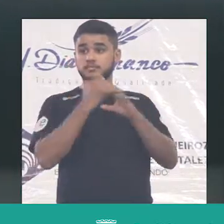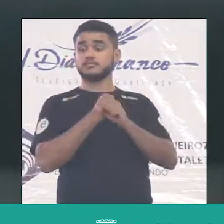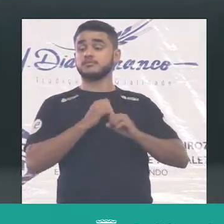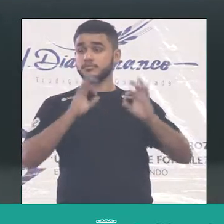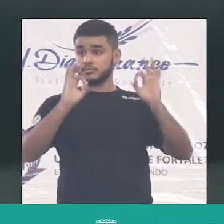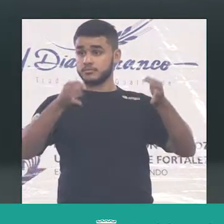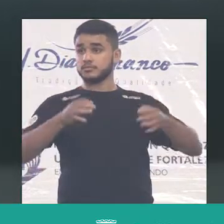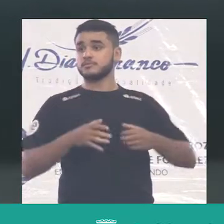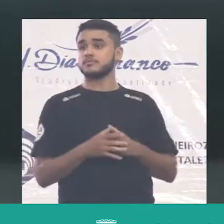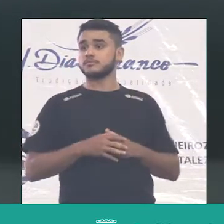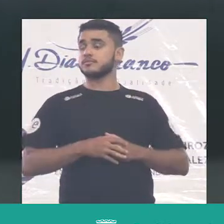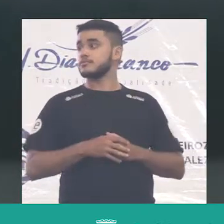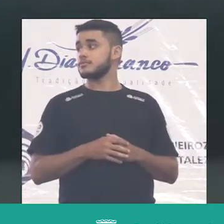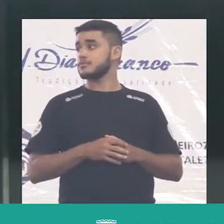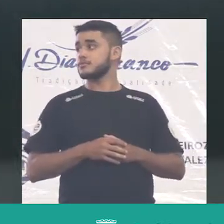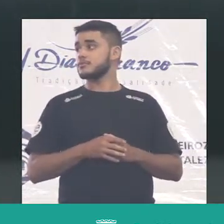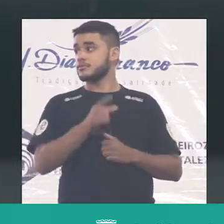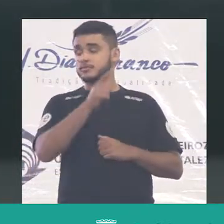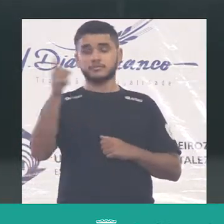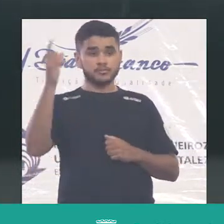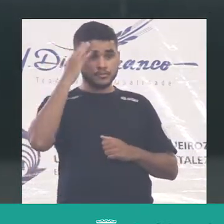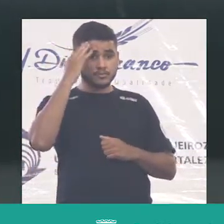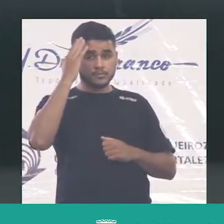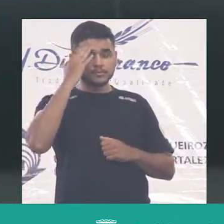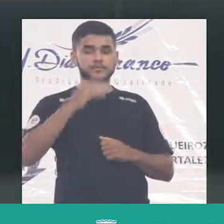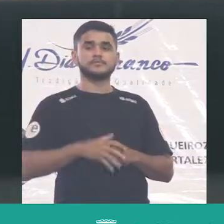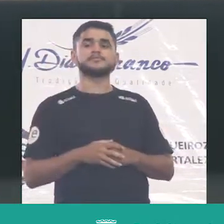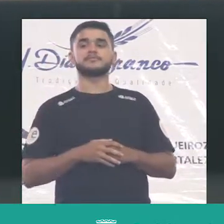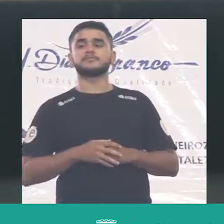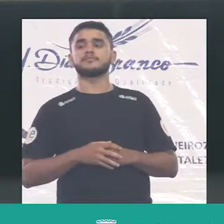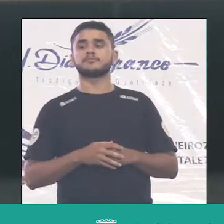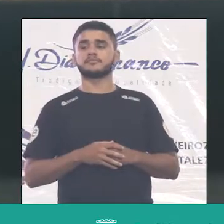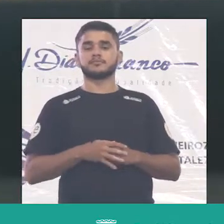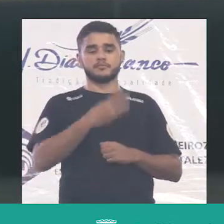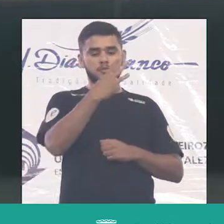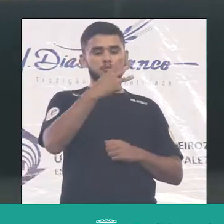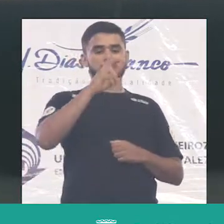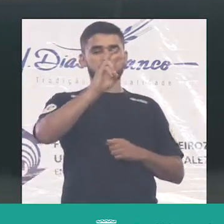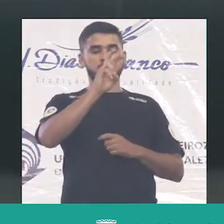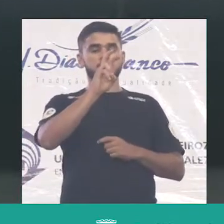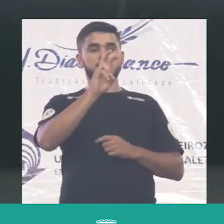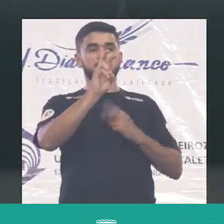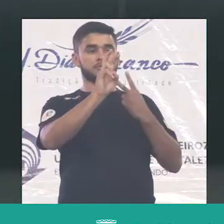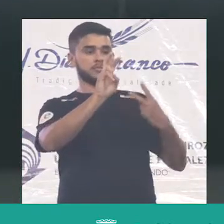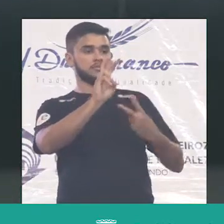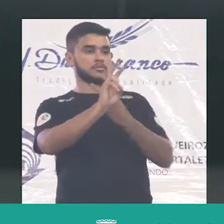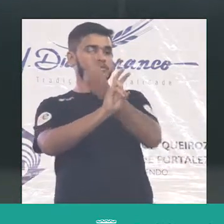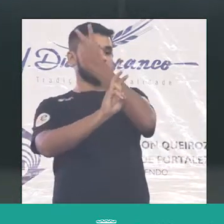De novo, para ver se a galera entendeu. Escreva aí, 35 ao quadrado.